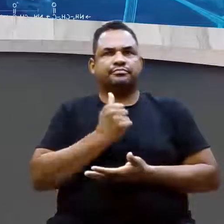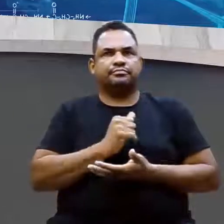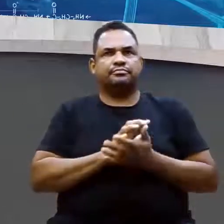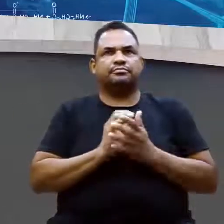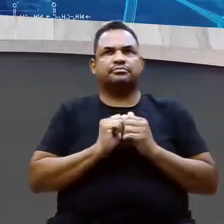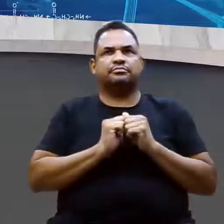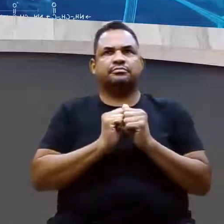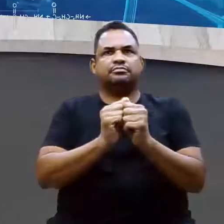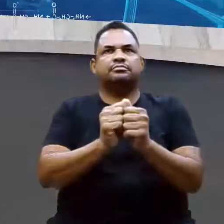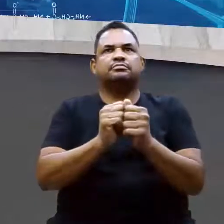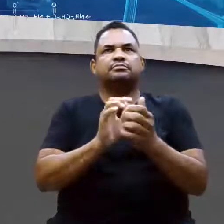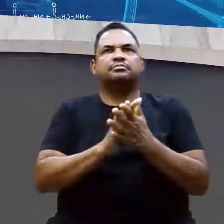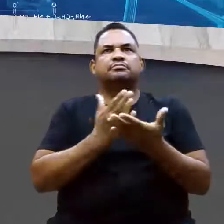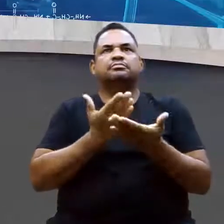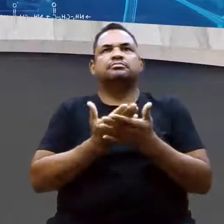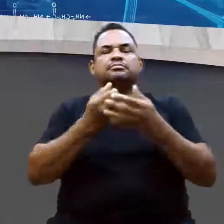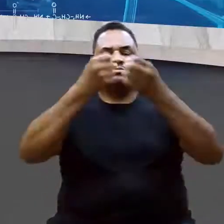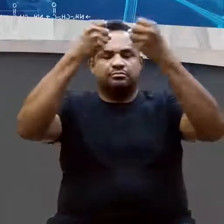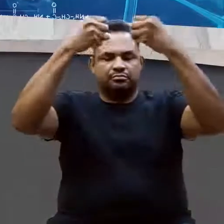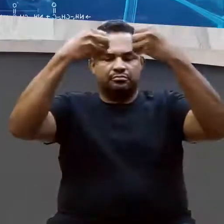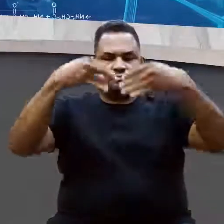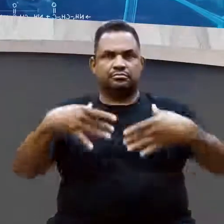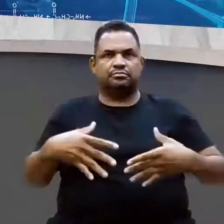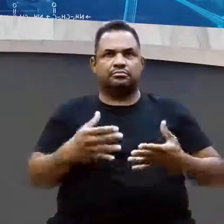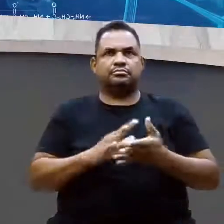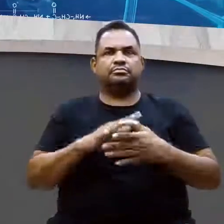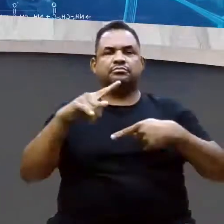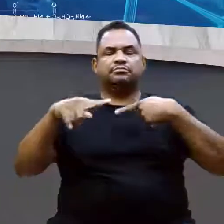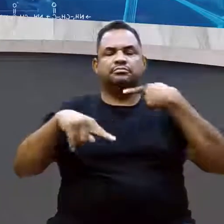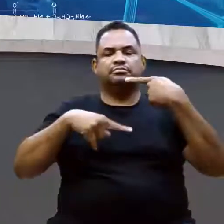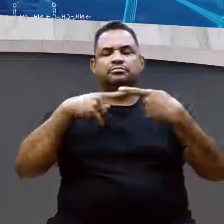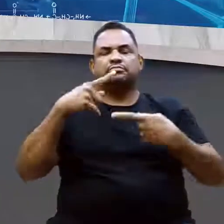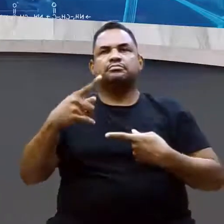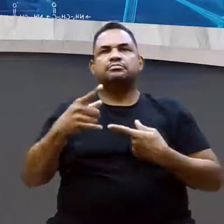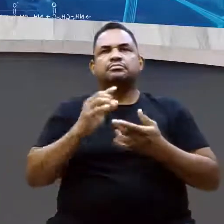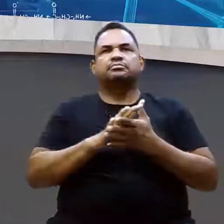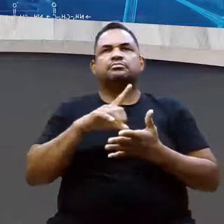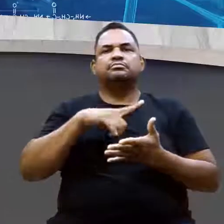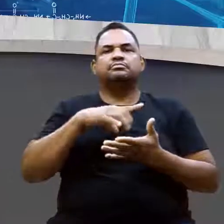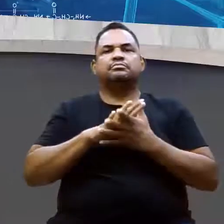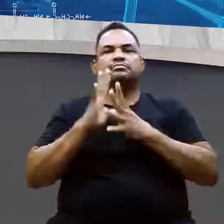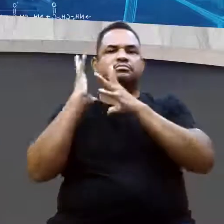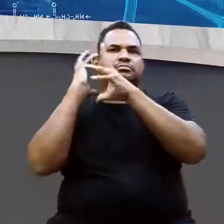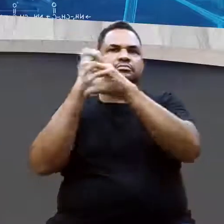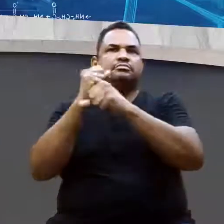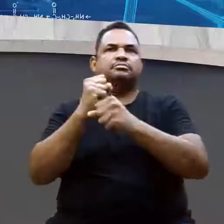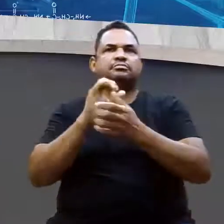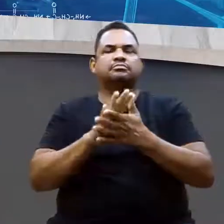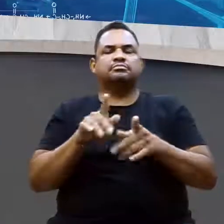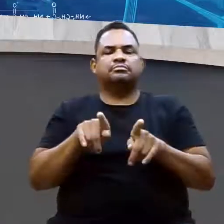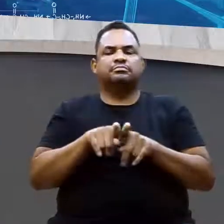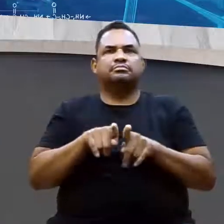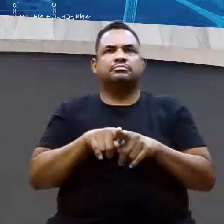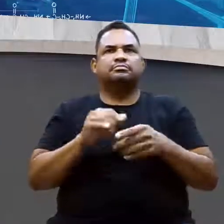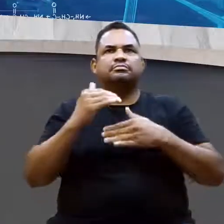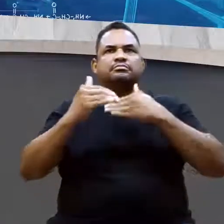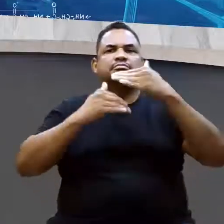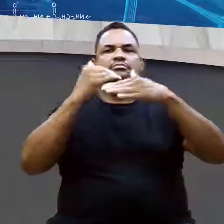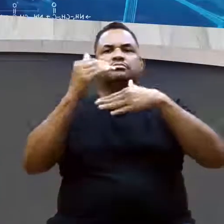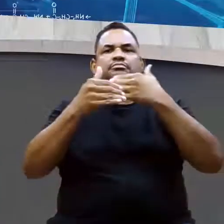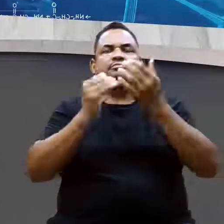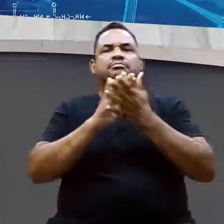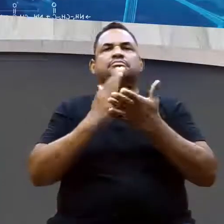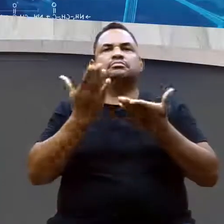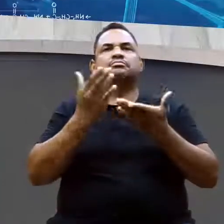acompanhar aqui as nossas explicações. Em seguida vocês terão uma certa revisão para também desenvolver a atividade de sala.